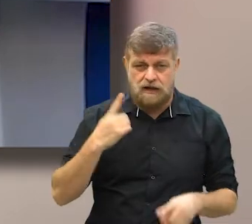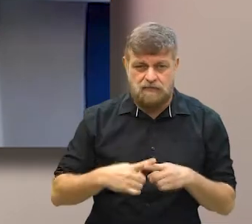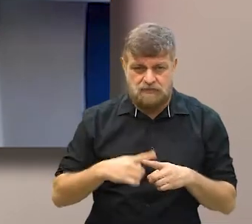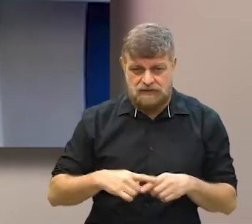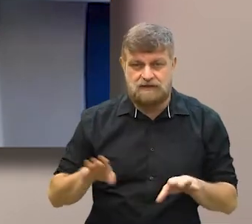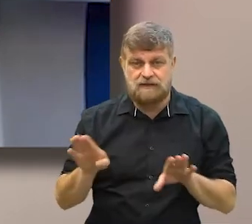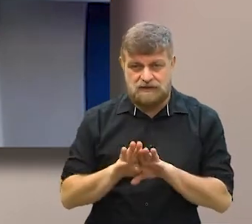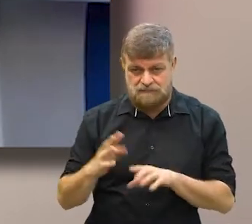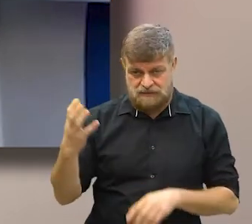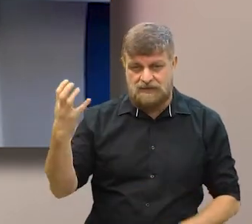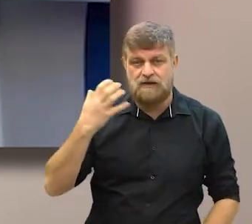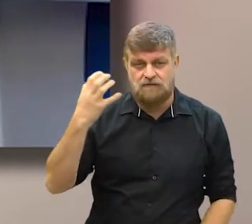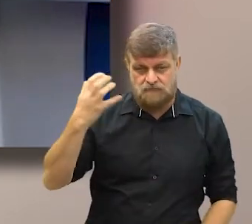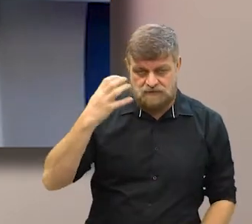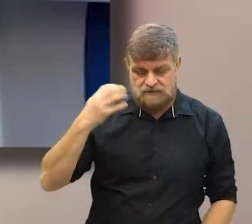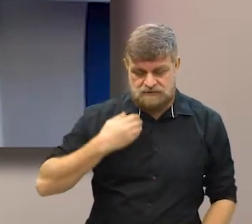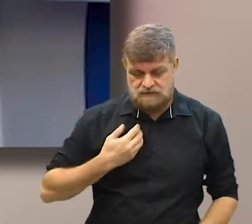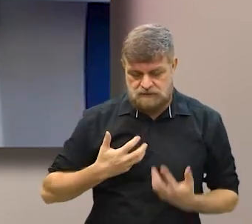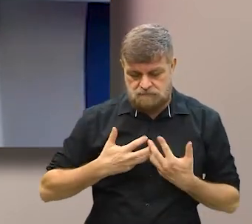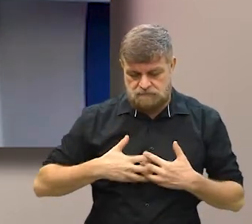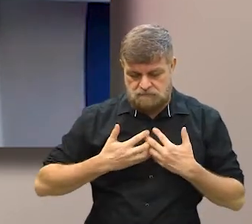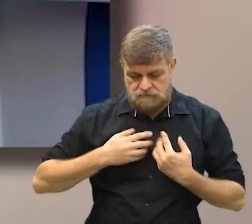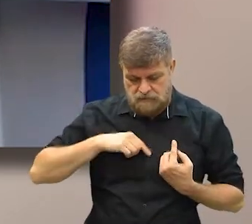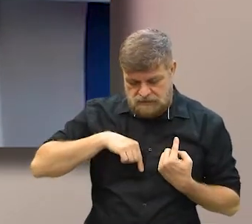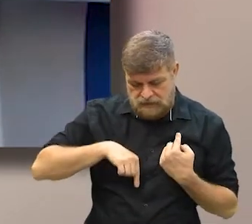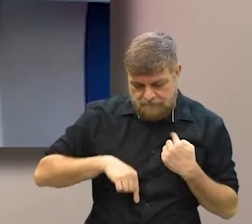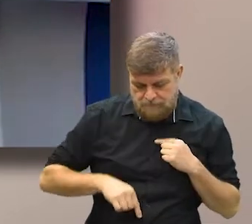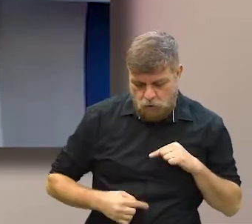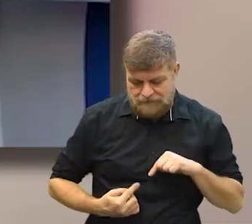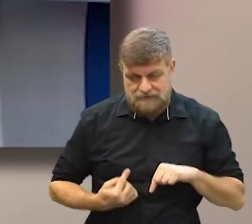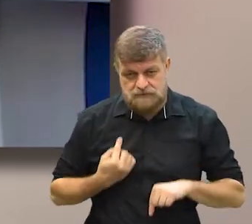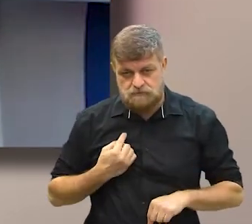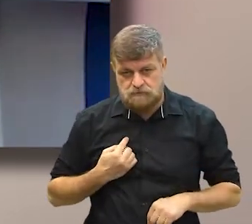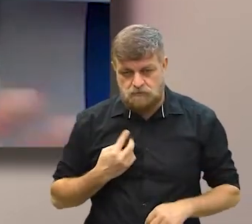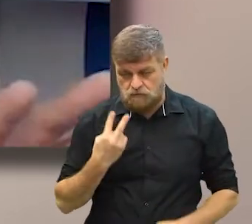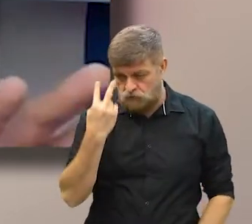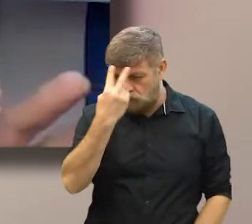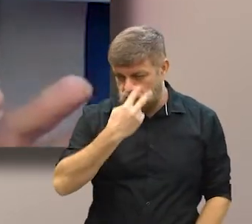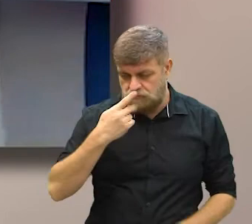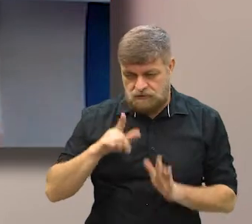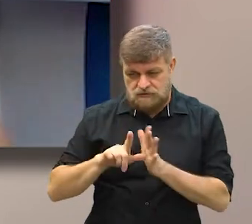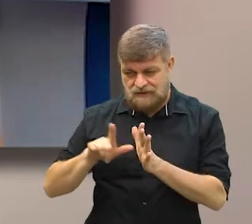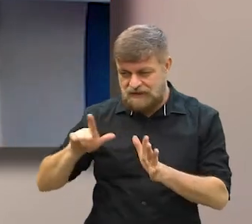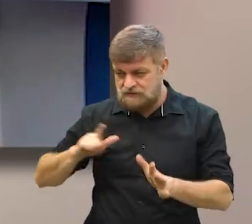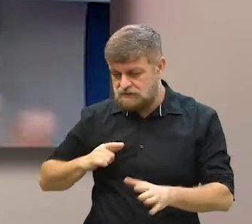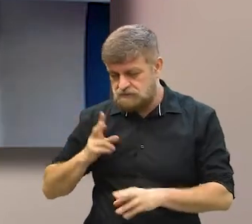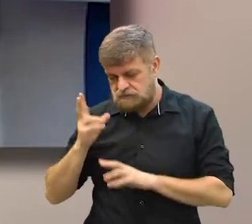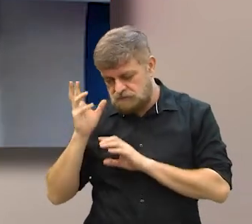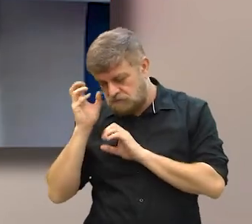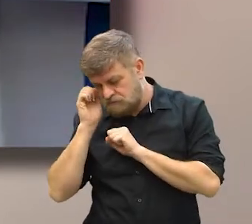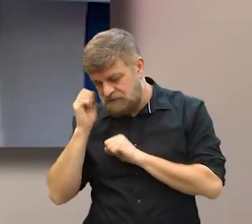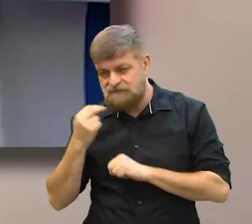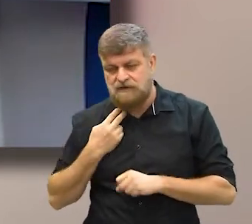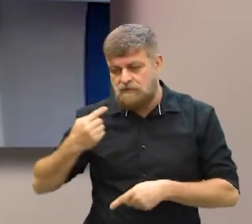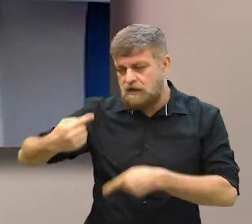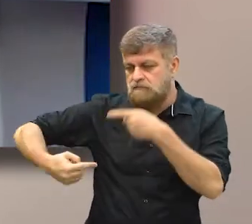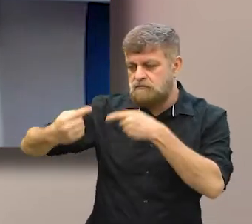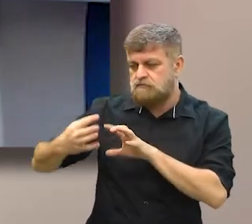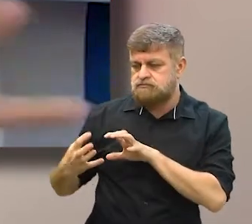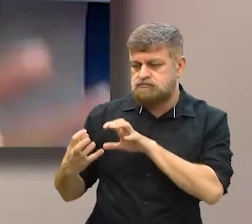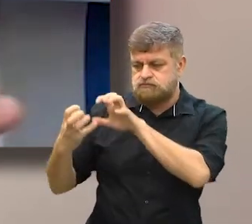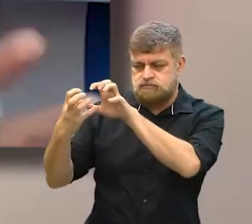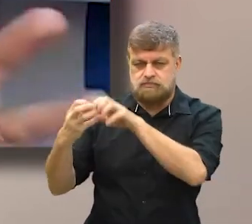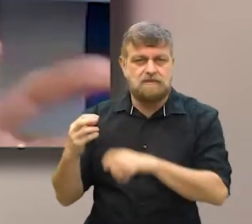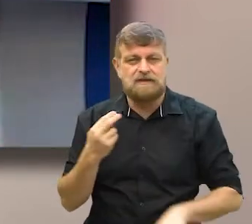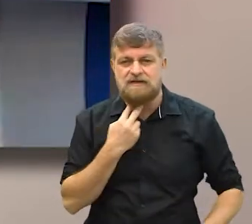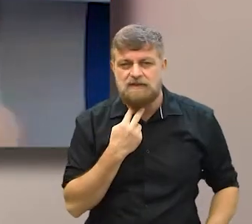isso influencia no seu metabolismo. 2 horas antes de dormir também não é hora de discussão, não